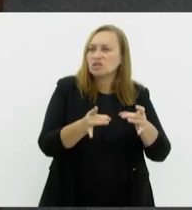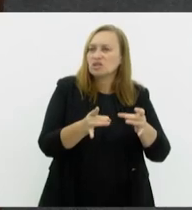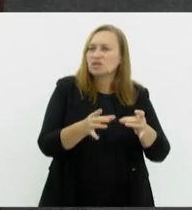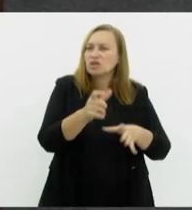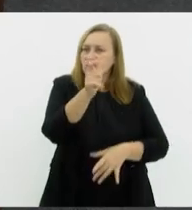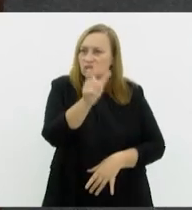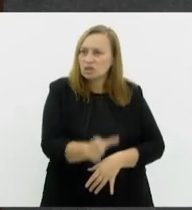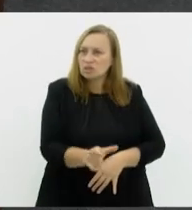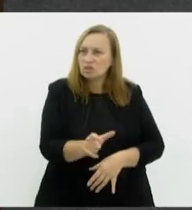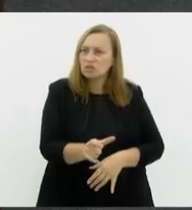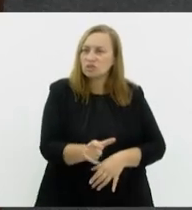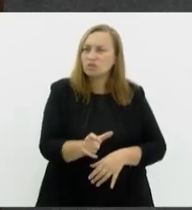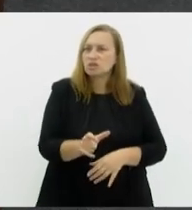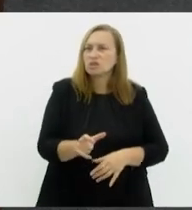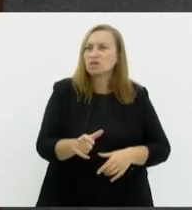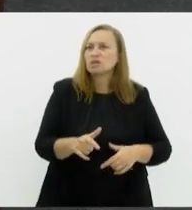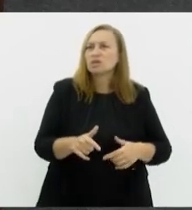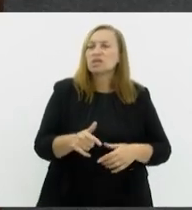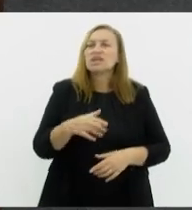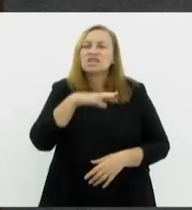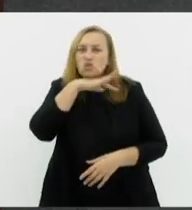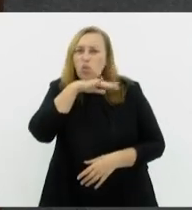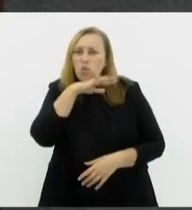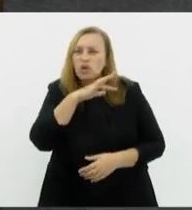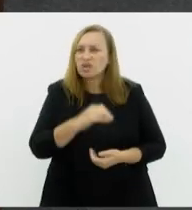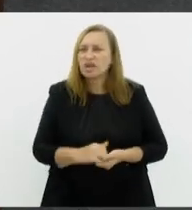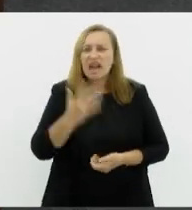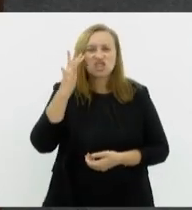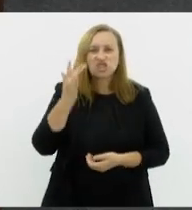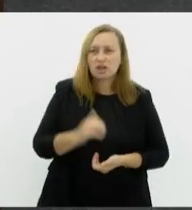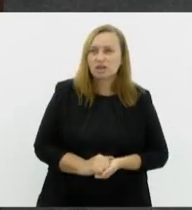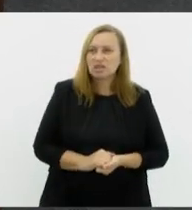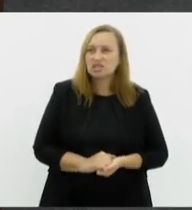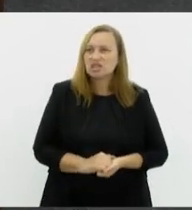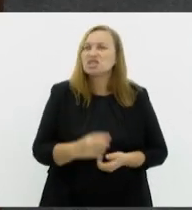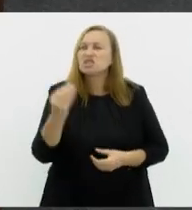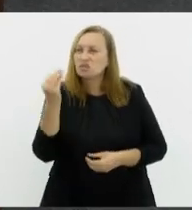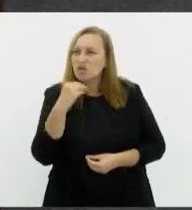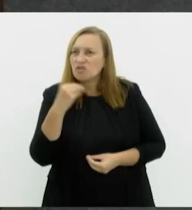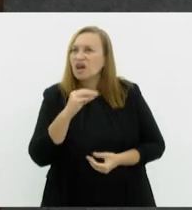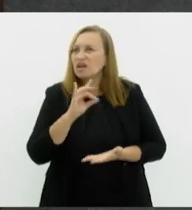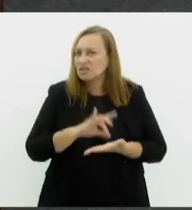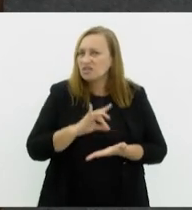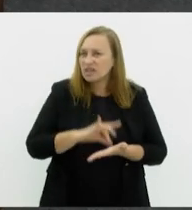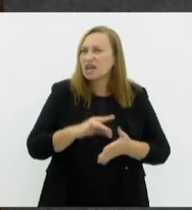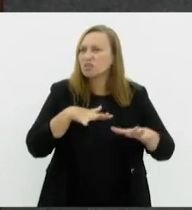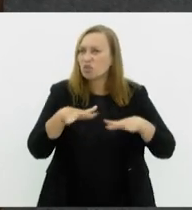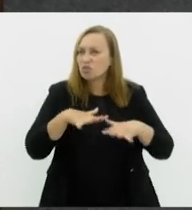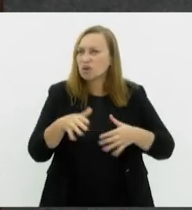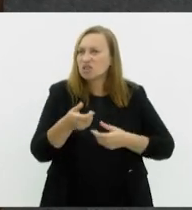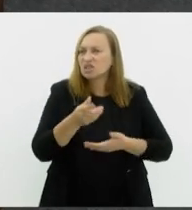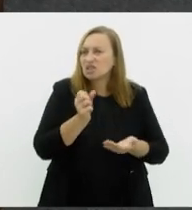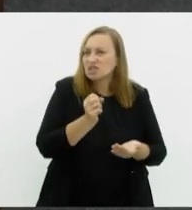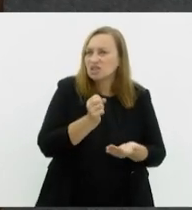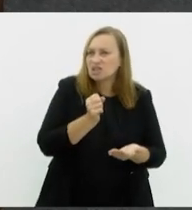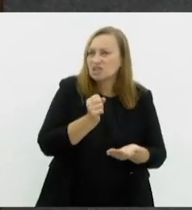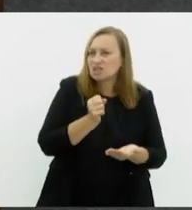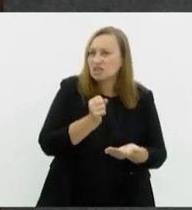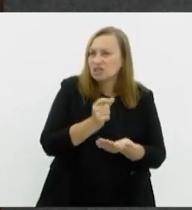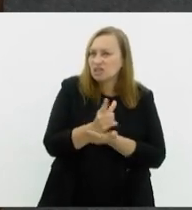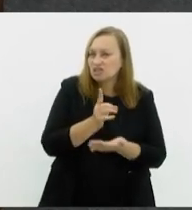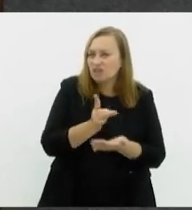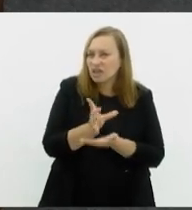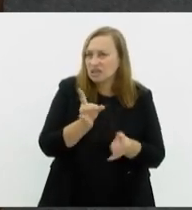rede hoteleira, se eles acharam ruim, se foi fraco mesmo o movimento. Eu quero